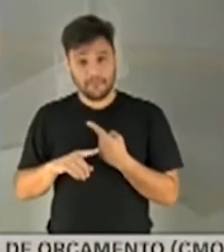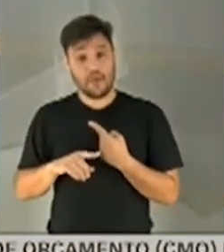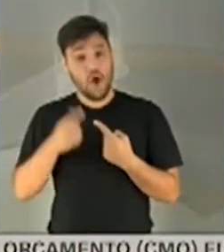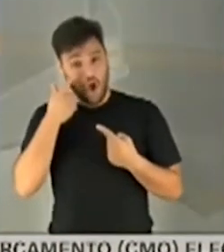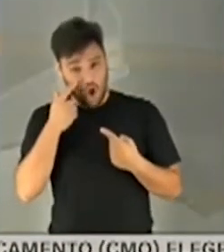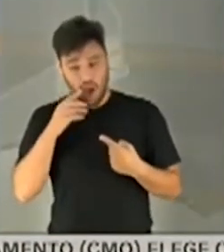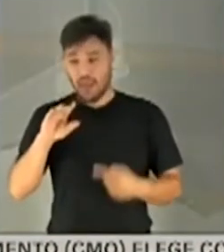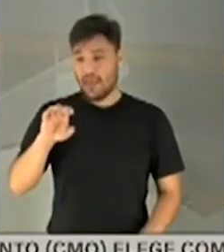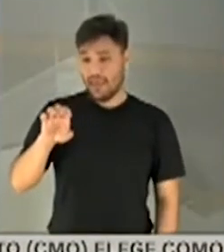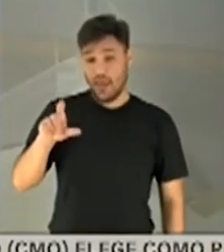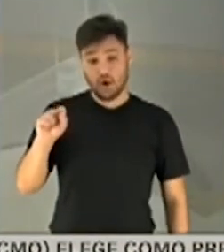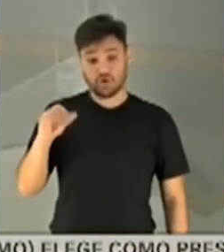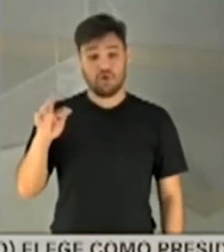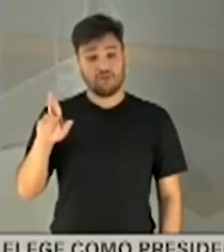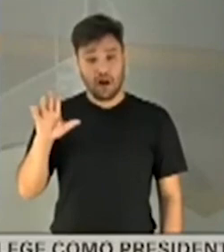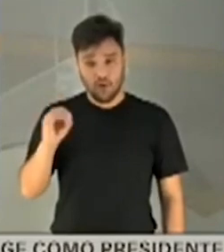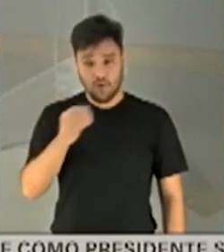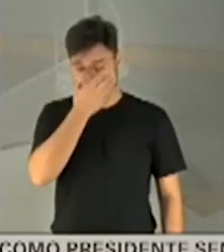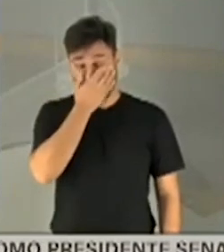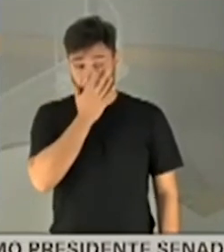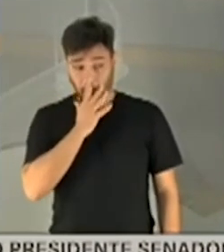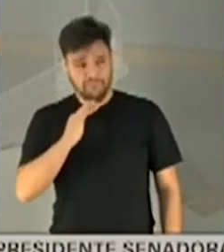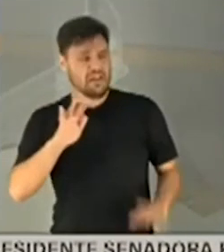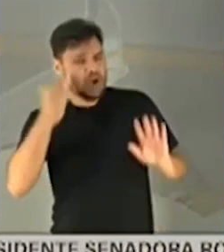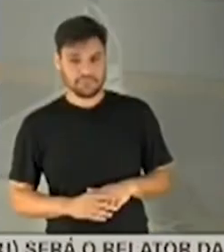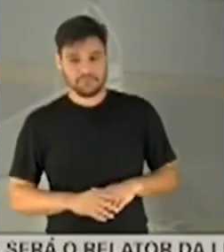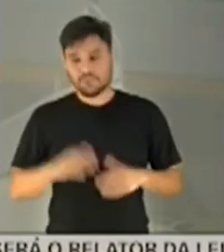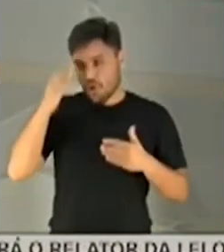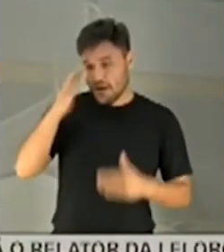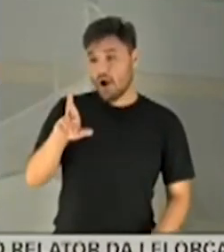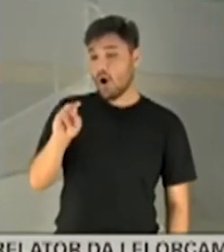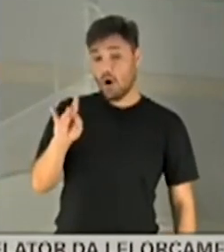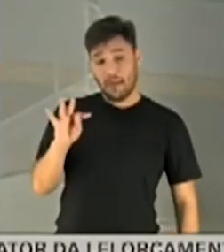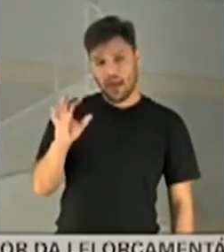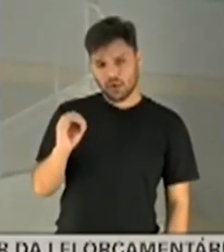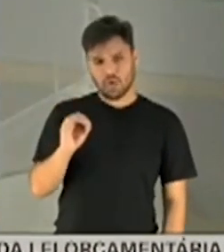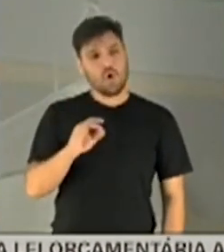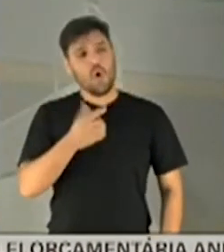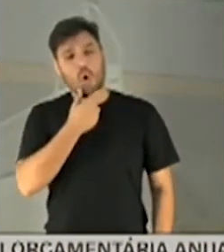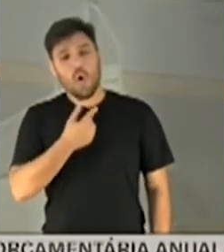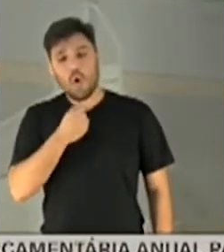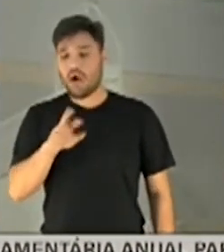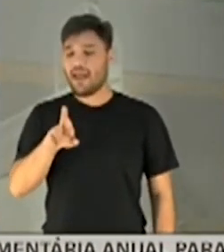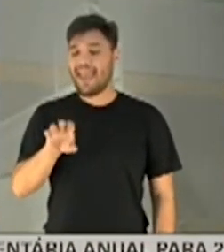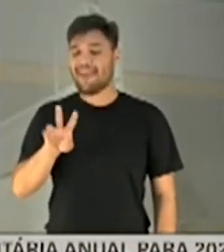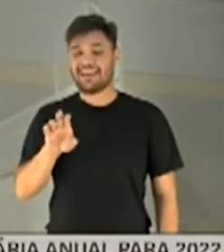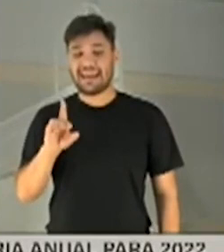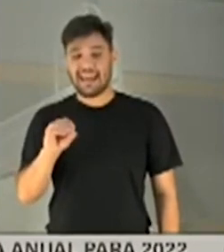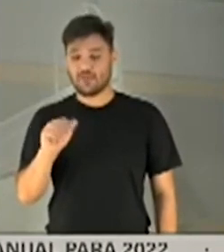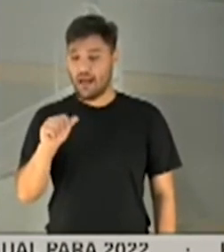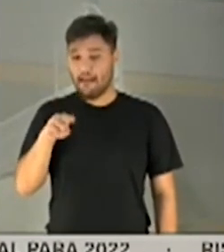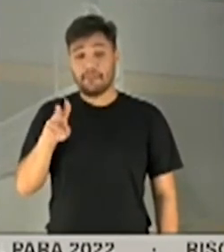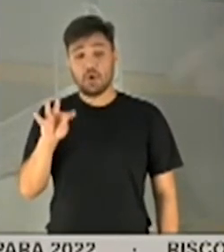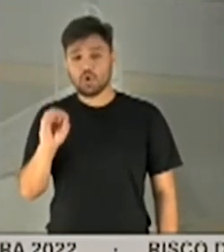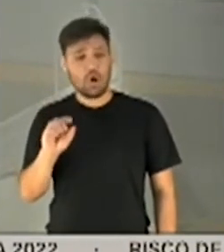senhor Elcio Franco. Não, muito obrigado. É um fato colocado. É só para ficar claríssimo, claríssimo. Só a última pergunta. O reverendo Hamilton, o senhor lembra quem